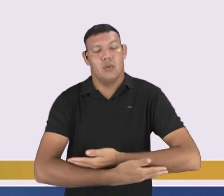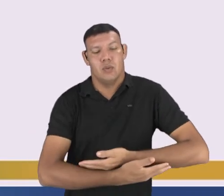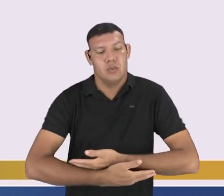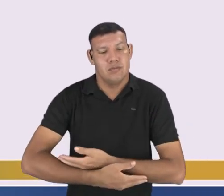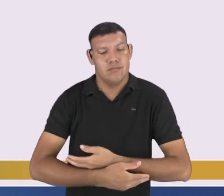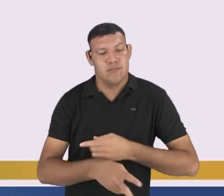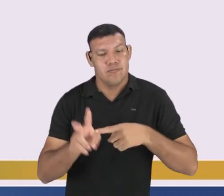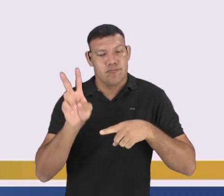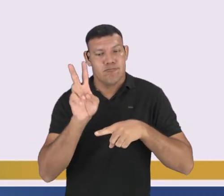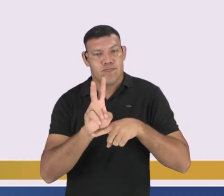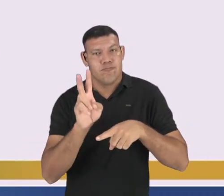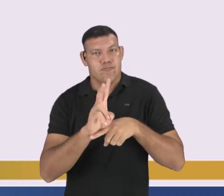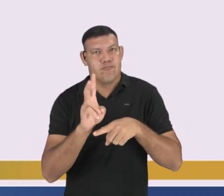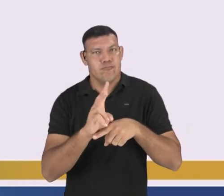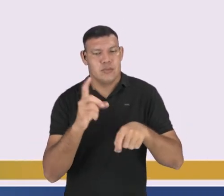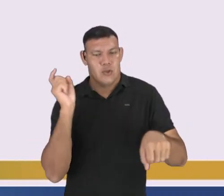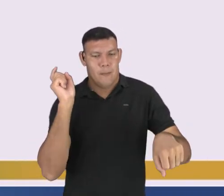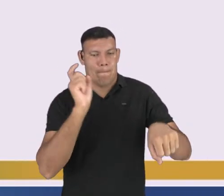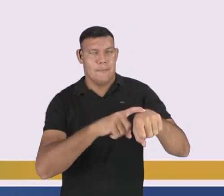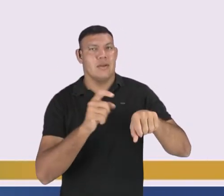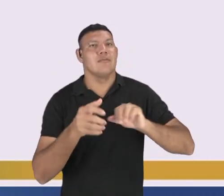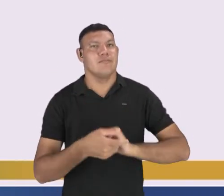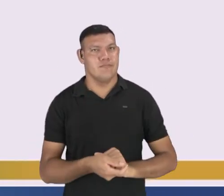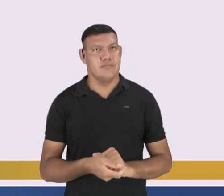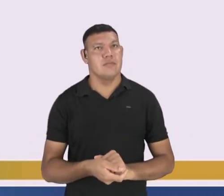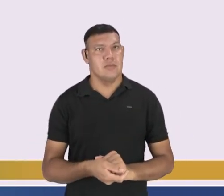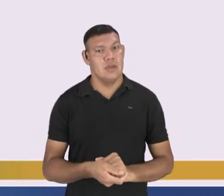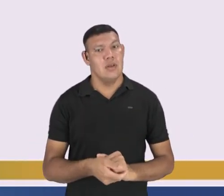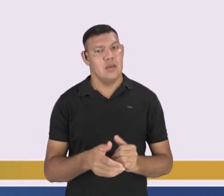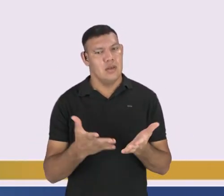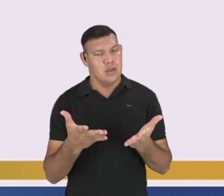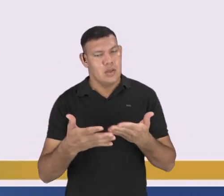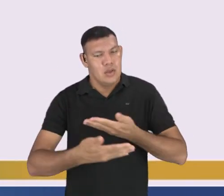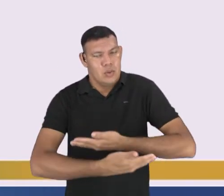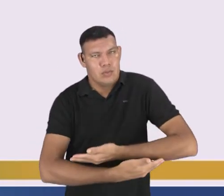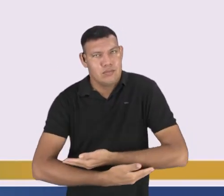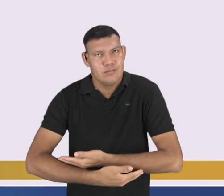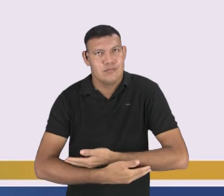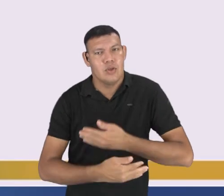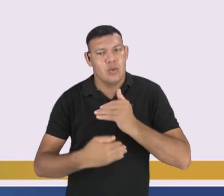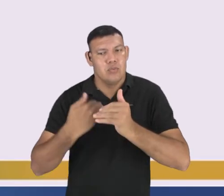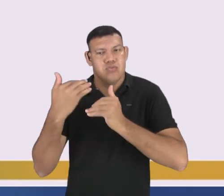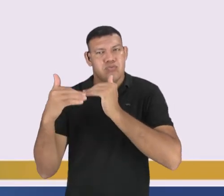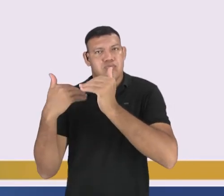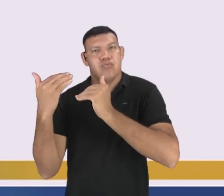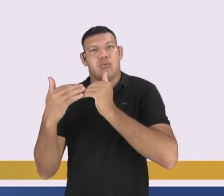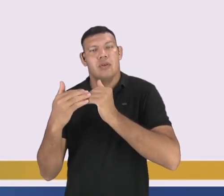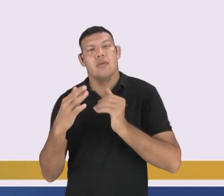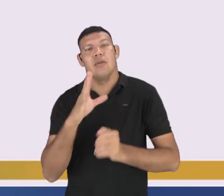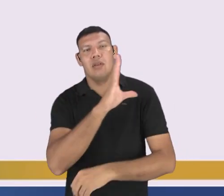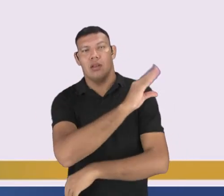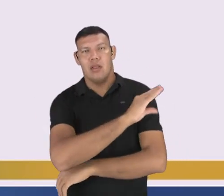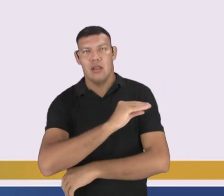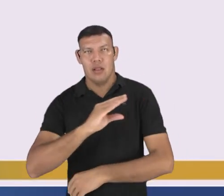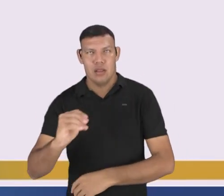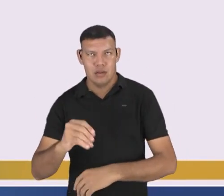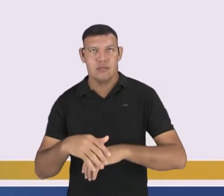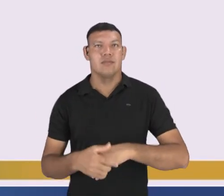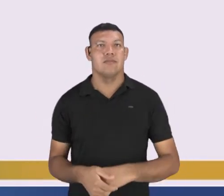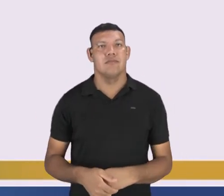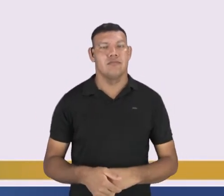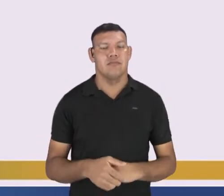infecções. Nessa fase, ele possui um volume maior, né, crescendo normalmente até a adolescência, quando ele